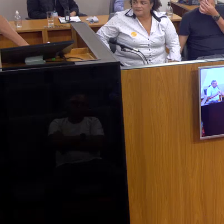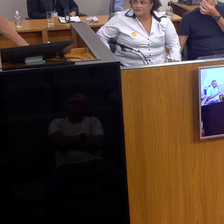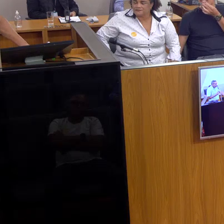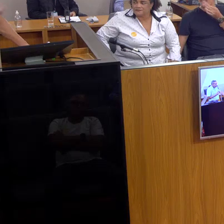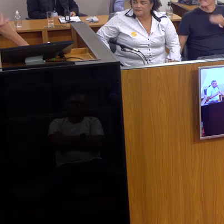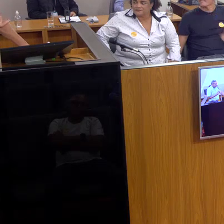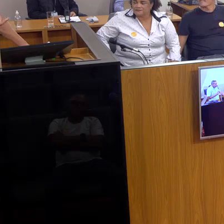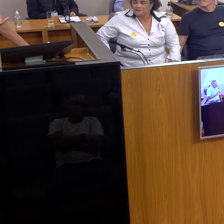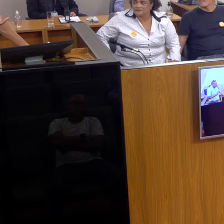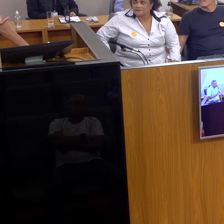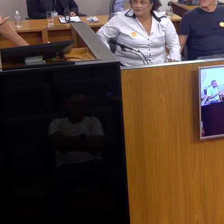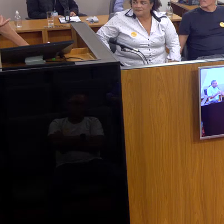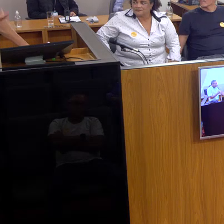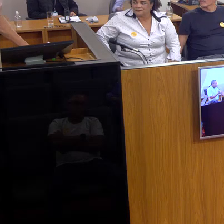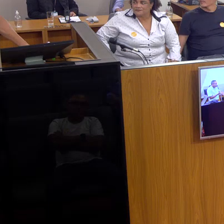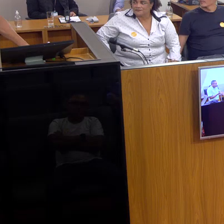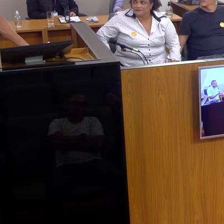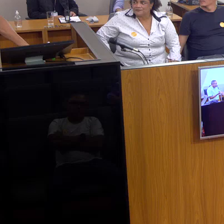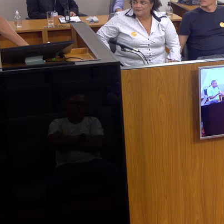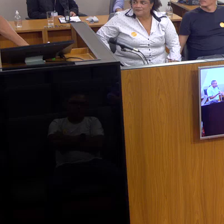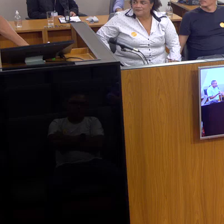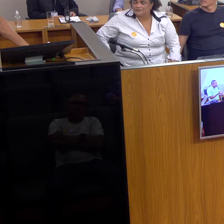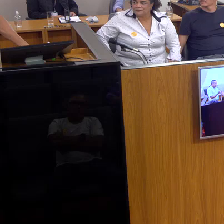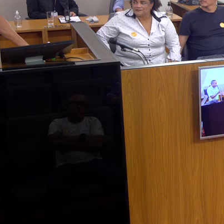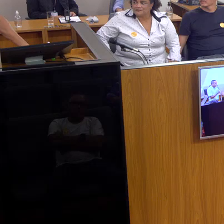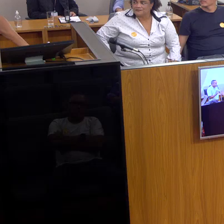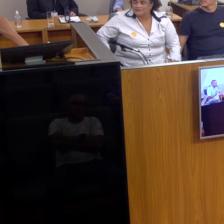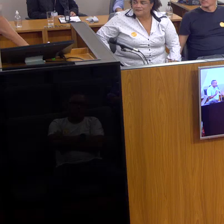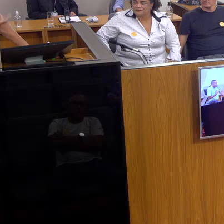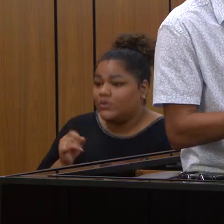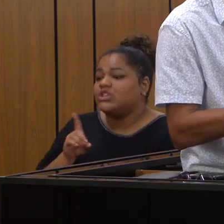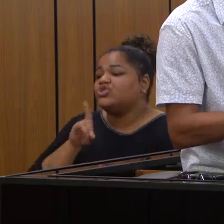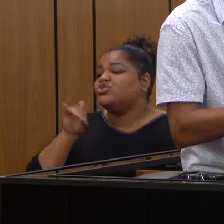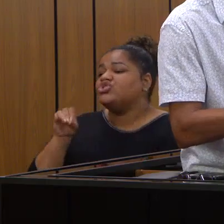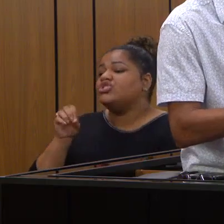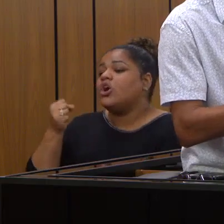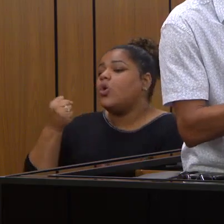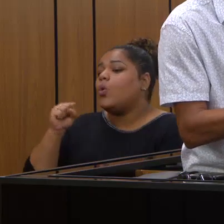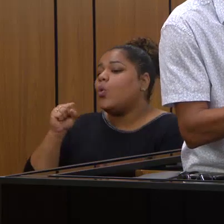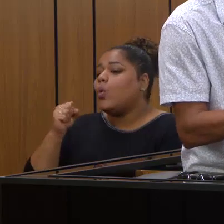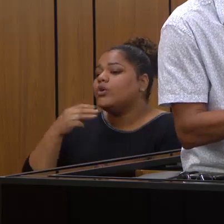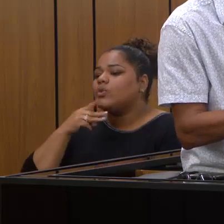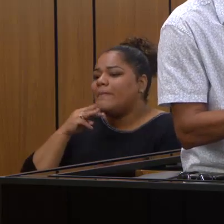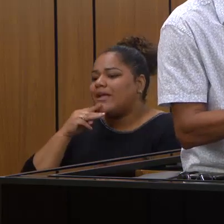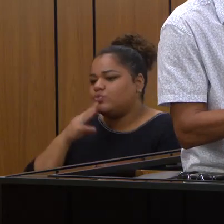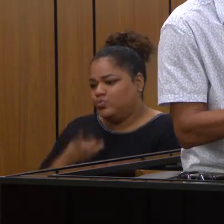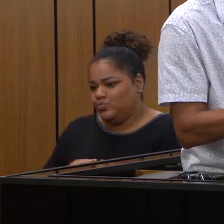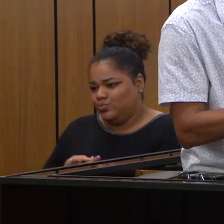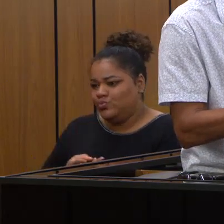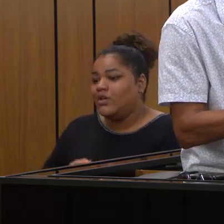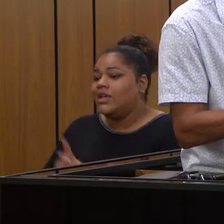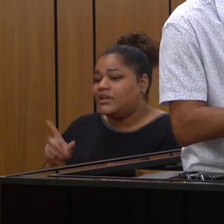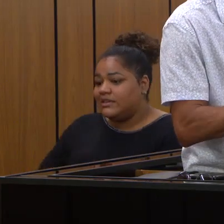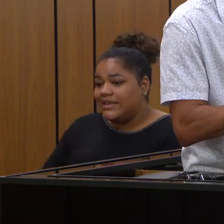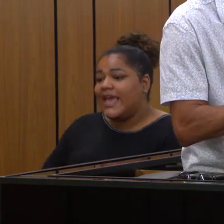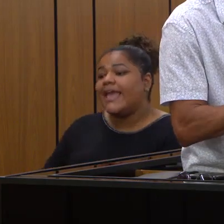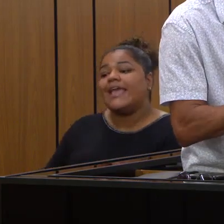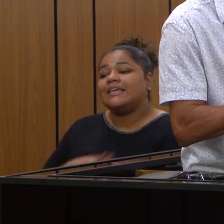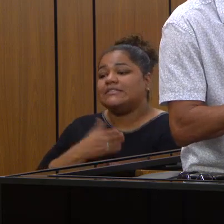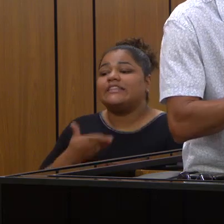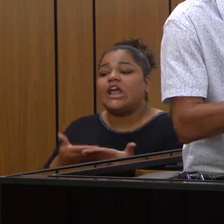no dia 8 de Março Olha só entre em janeiro e era tratado como desacor comercial sim tá